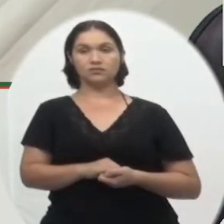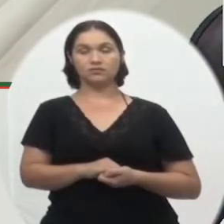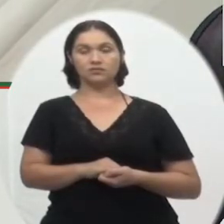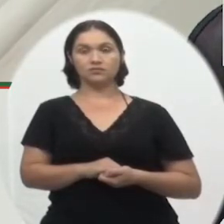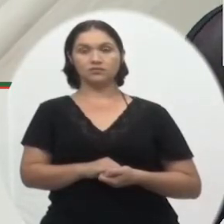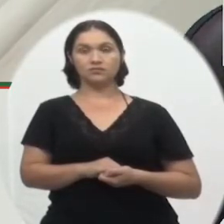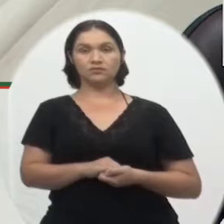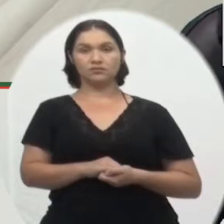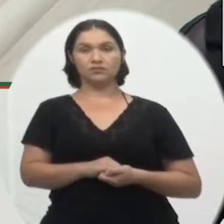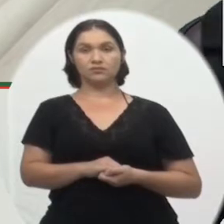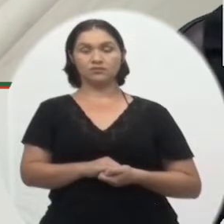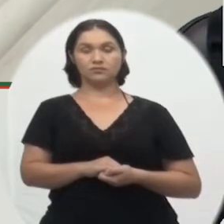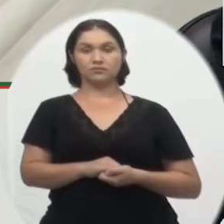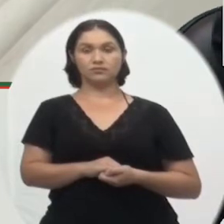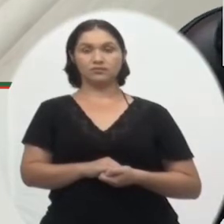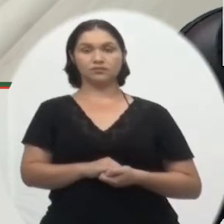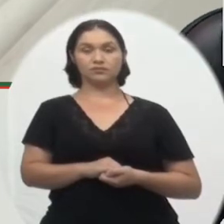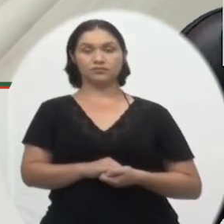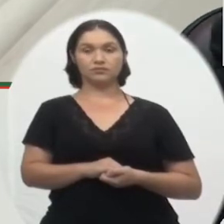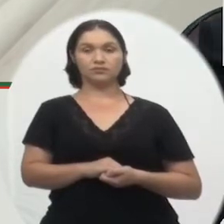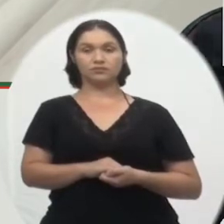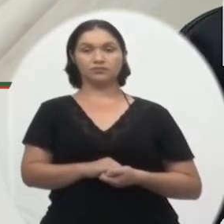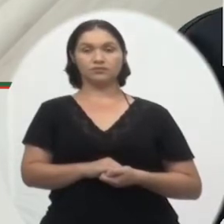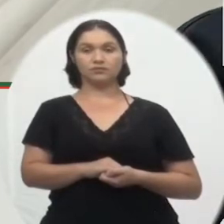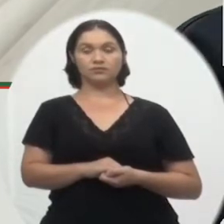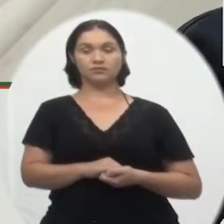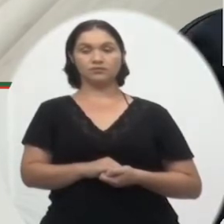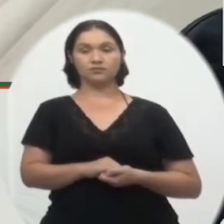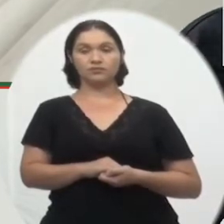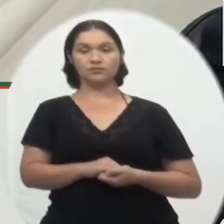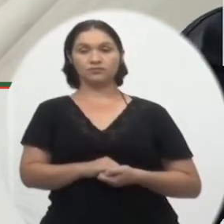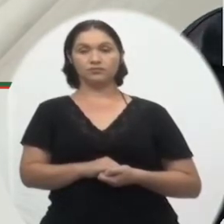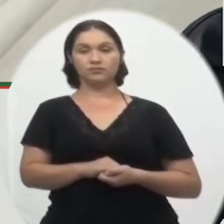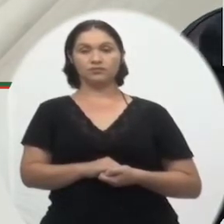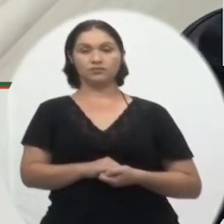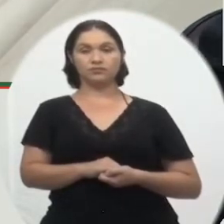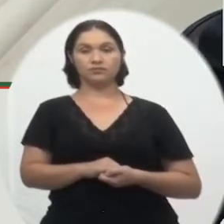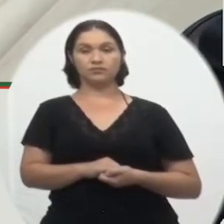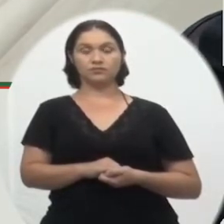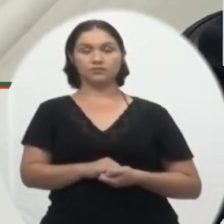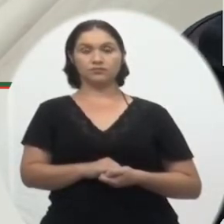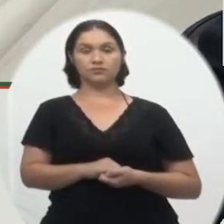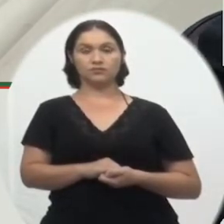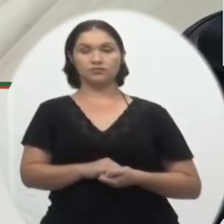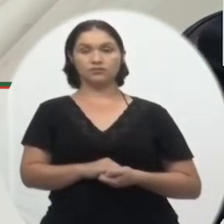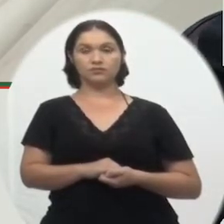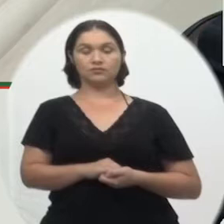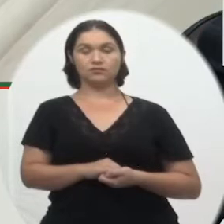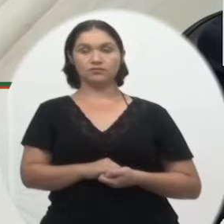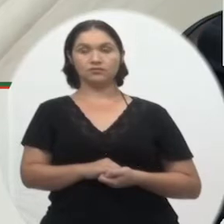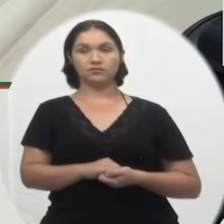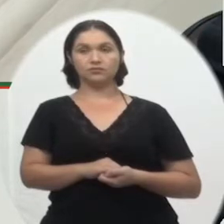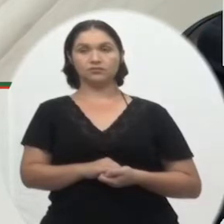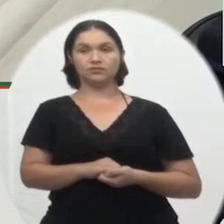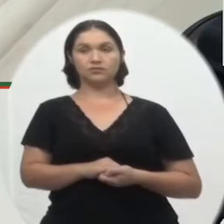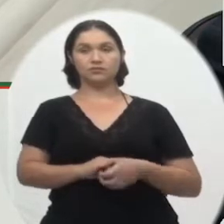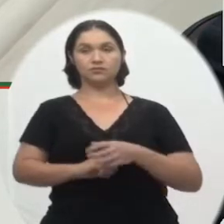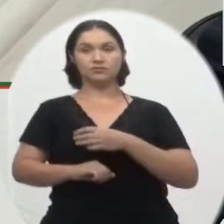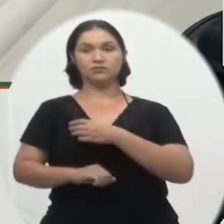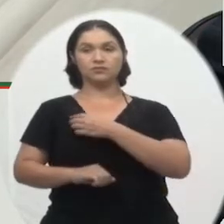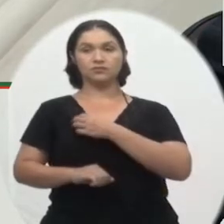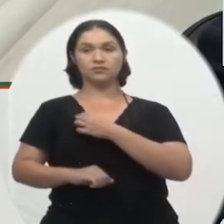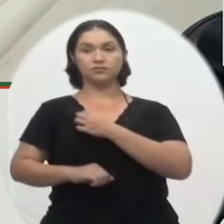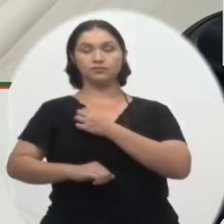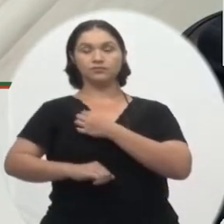empresa atenda a sua missão constitucional. Por quê? E essa informação é relevante. Dos 5.570 municípios